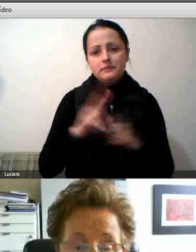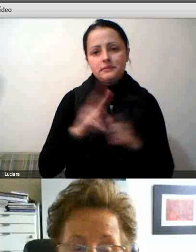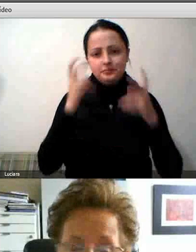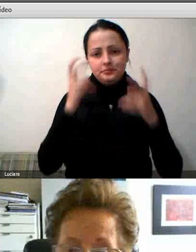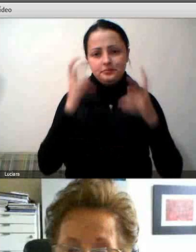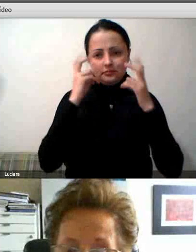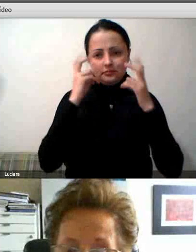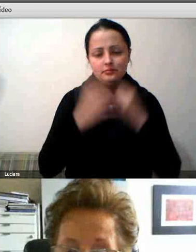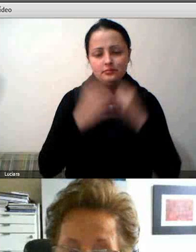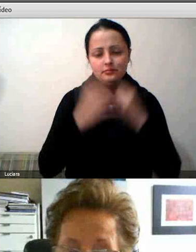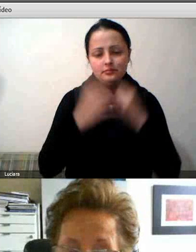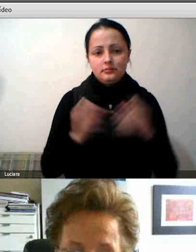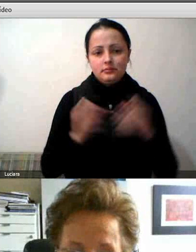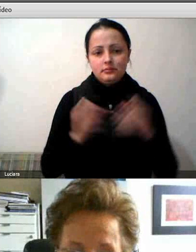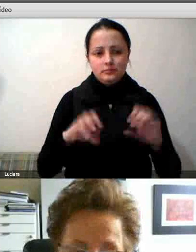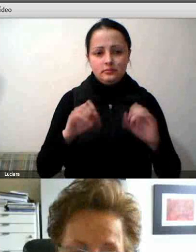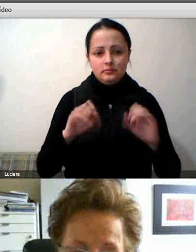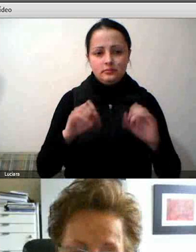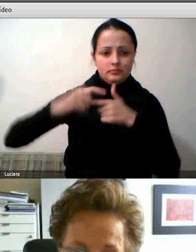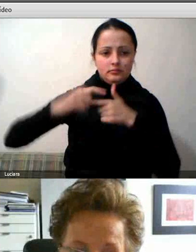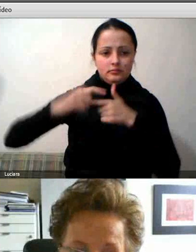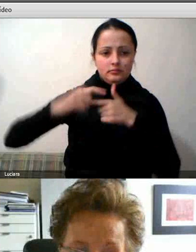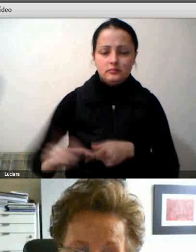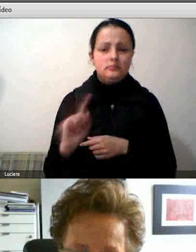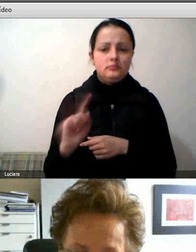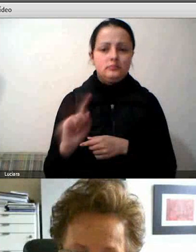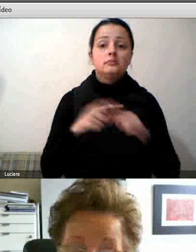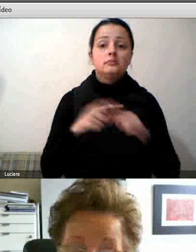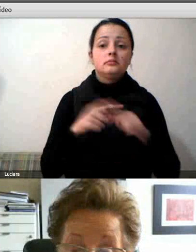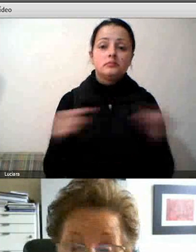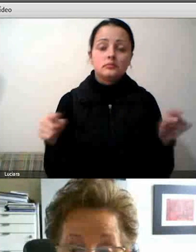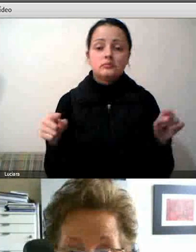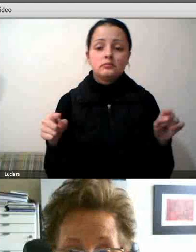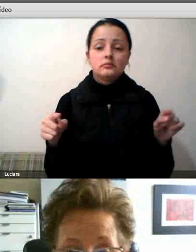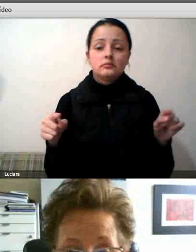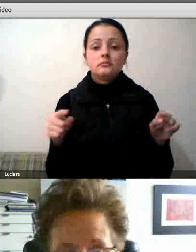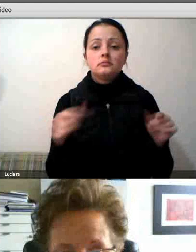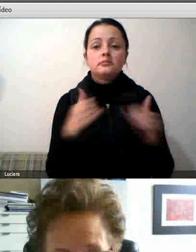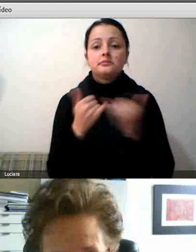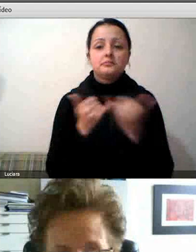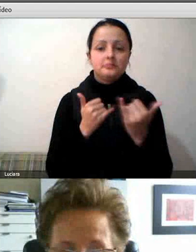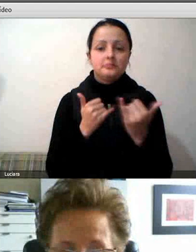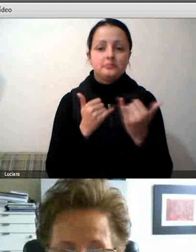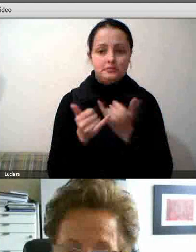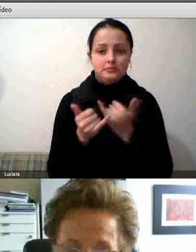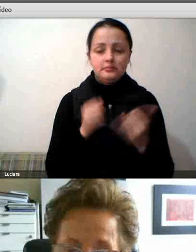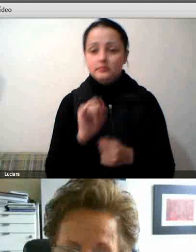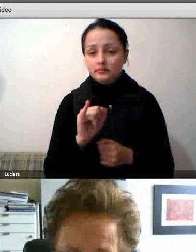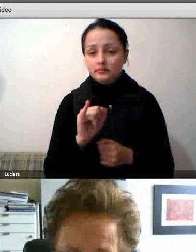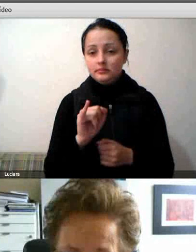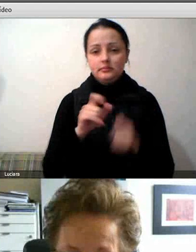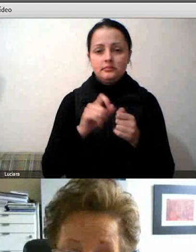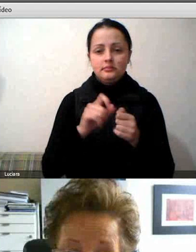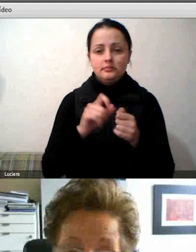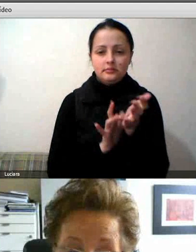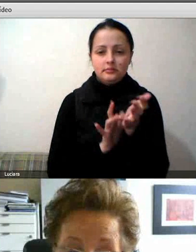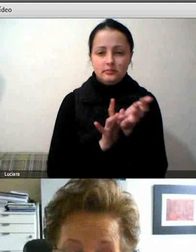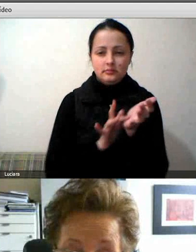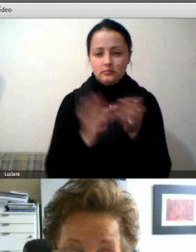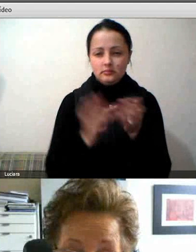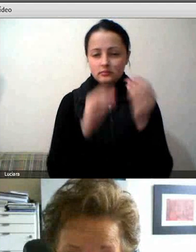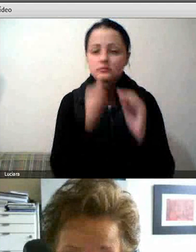e o desenvolvimento de ambientes virtuais de aprendizagem tem que reconhecer e trabalhar